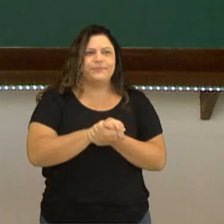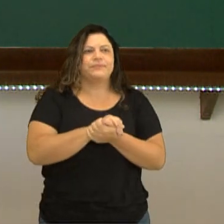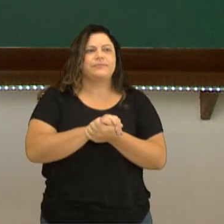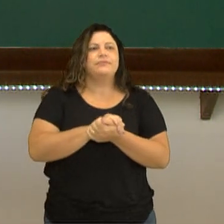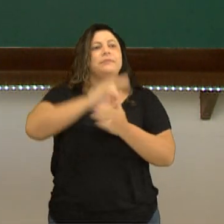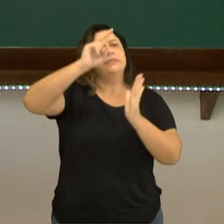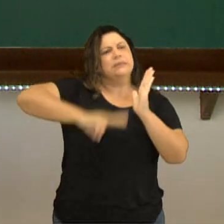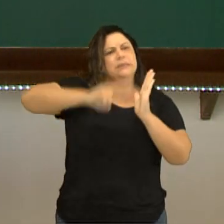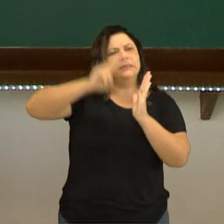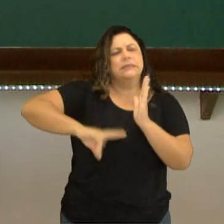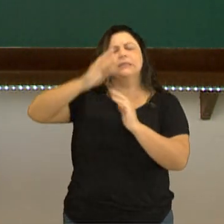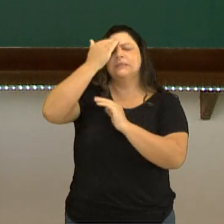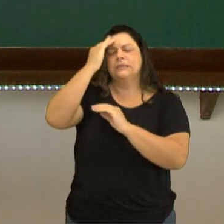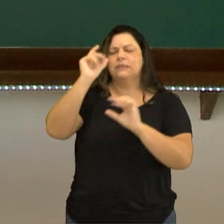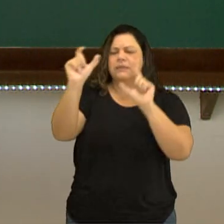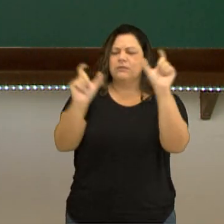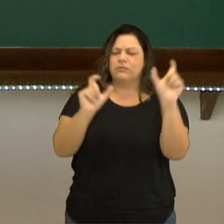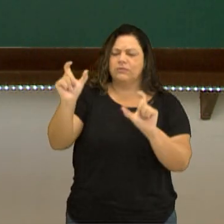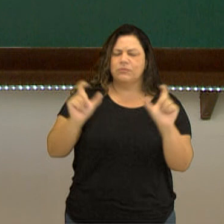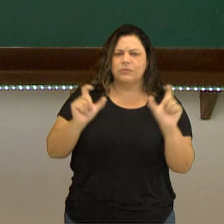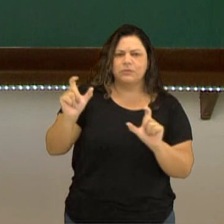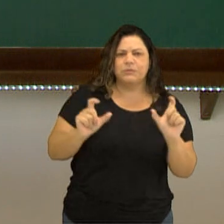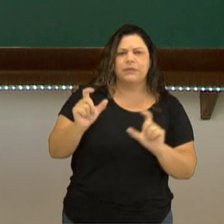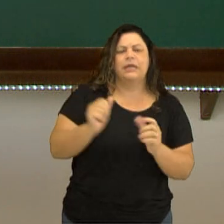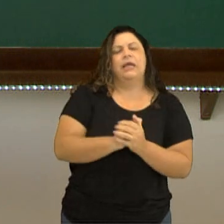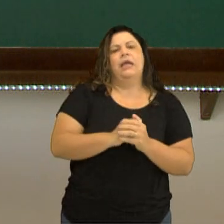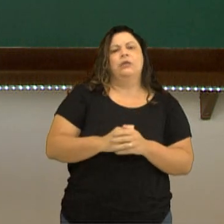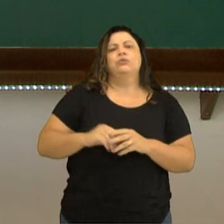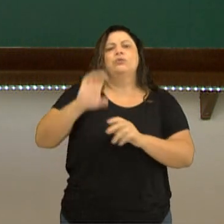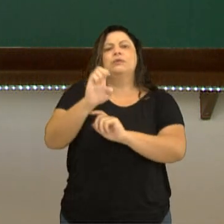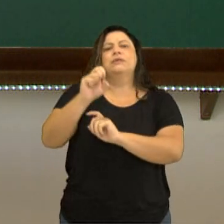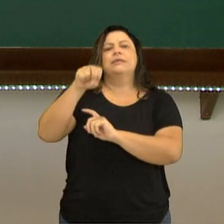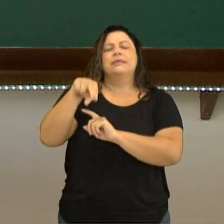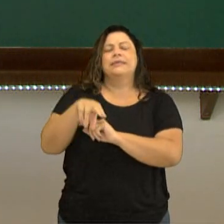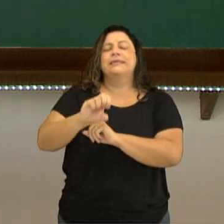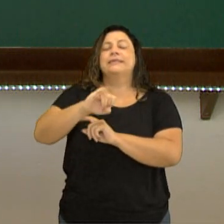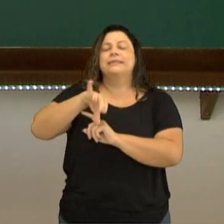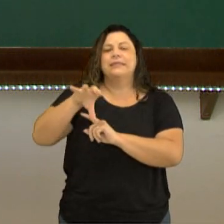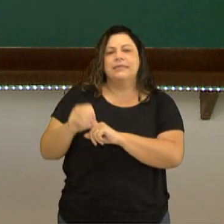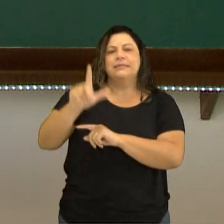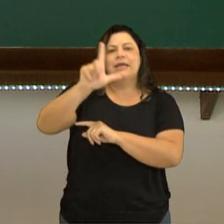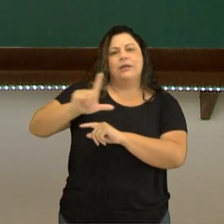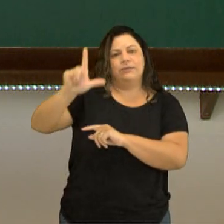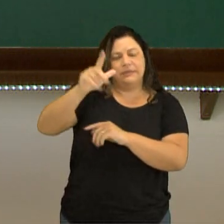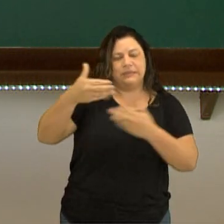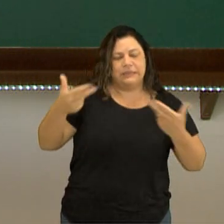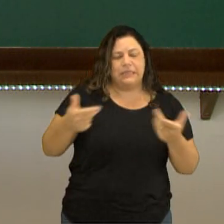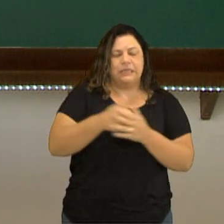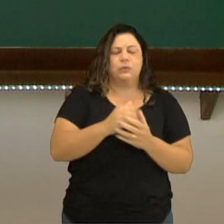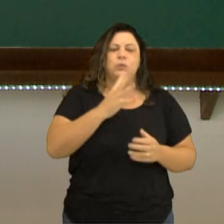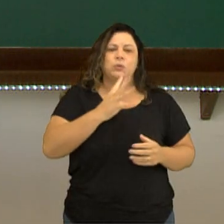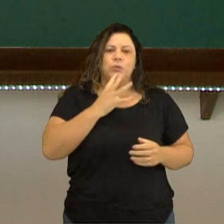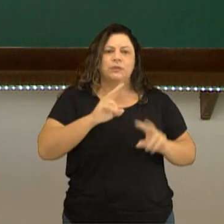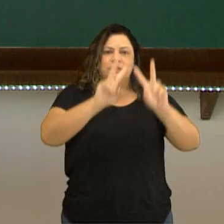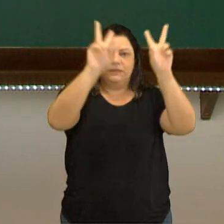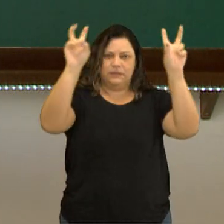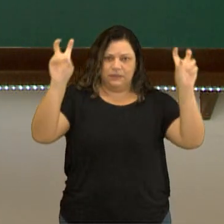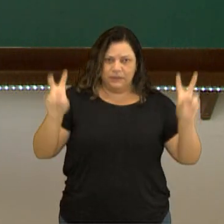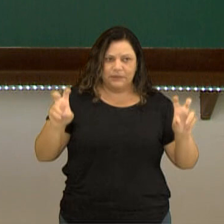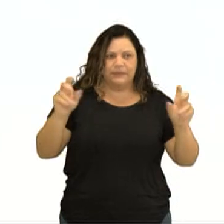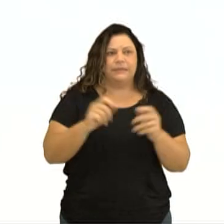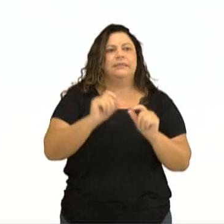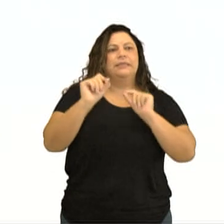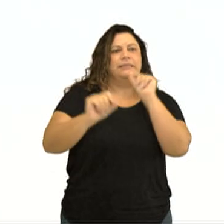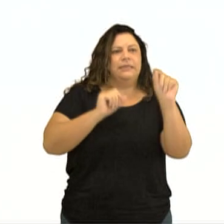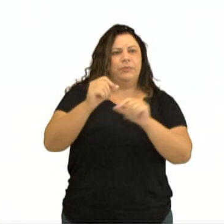Ler e compreender fragmento de ensaio literário, reconhecer termos e expressões responsáveis pelo encadeamento